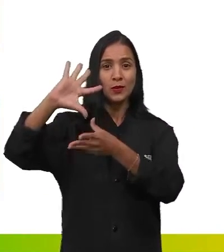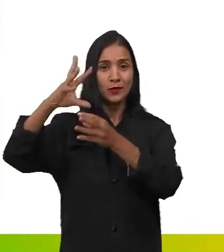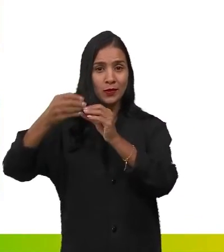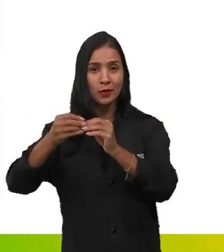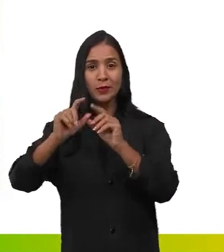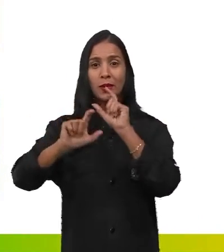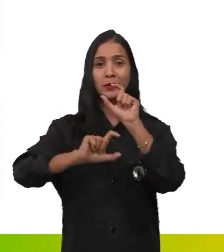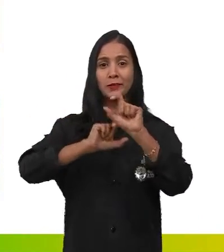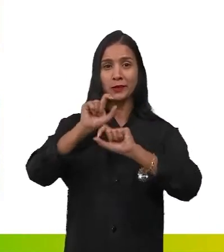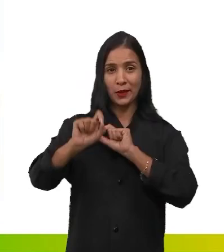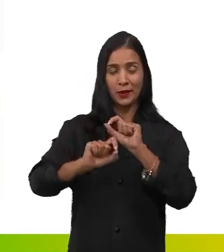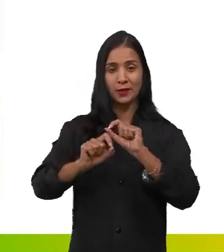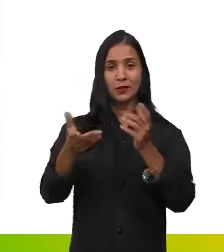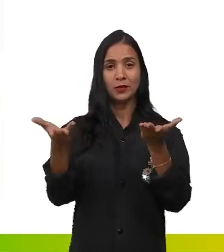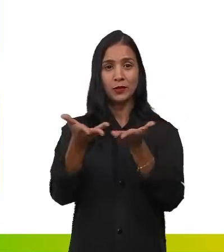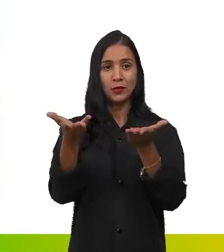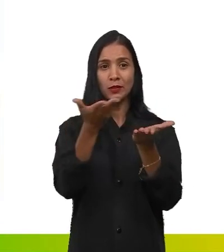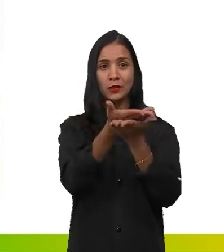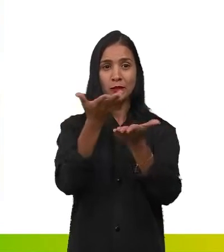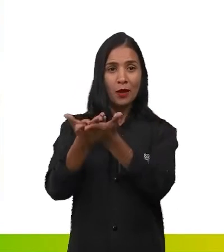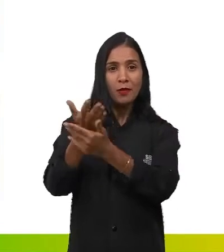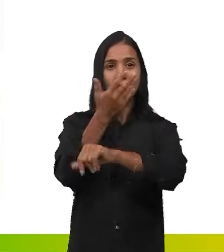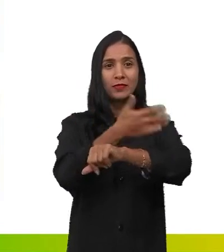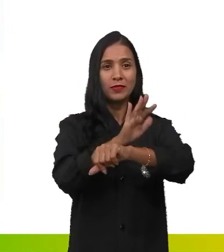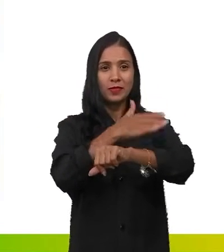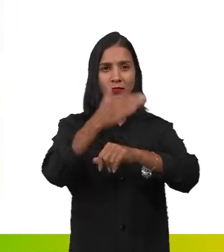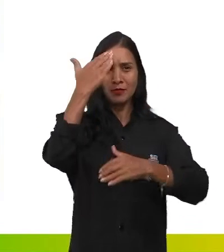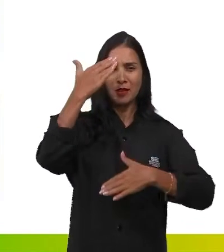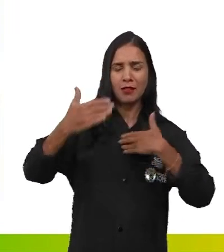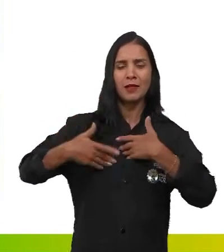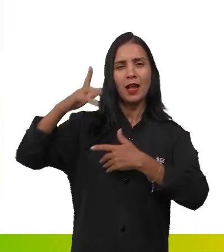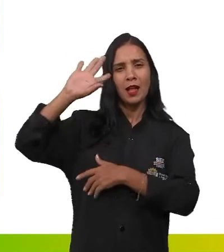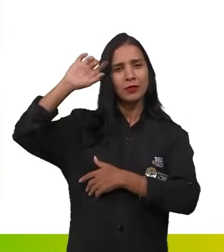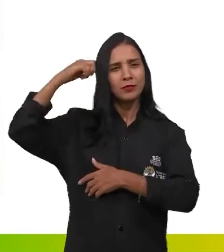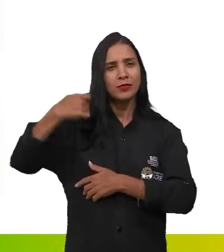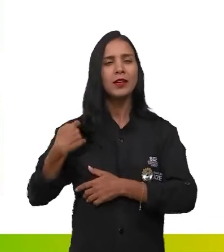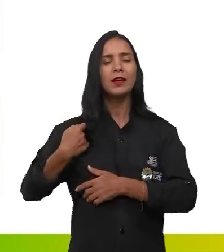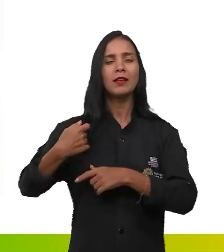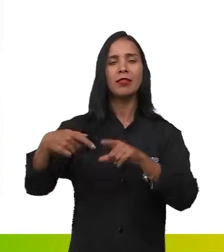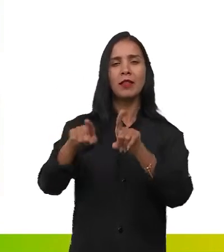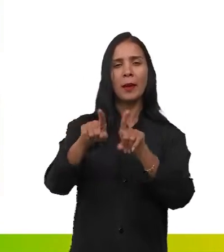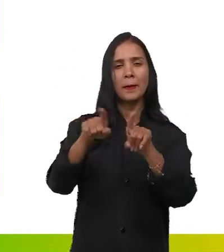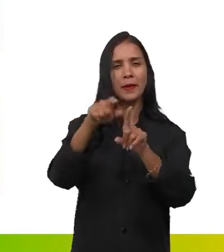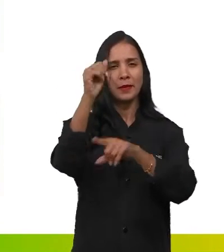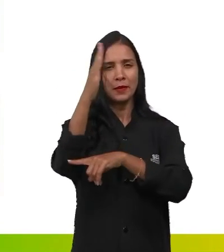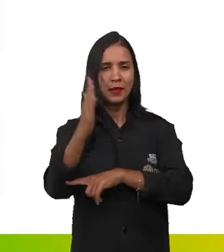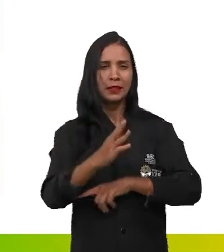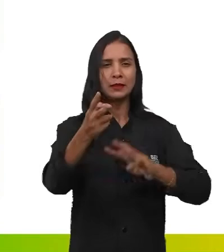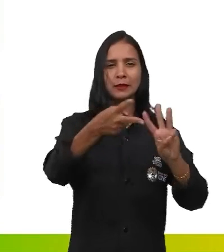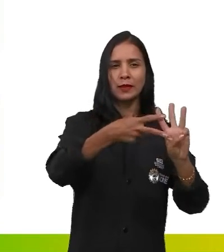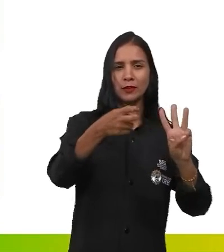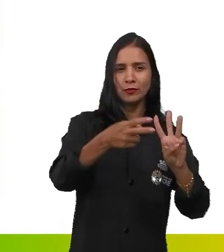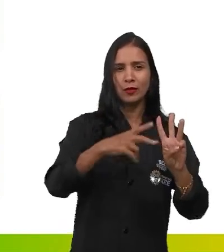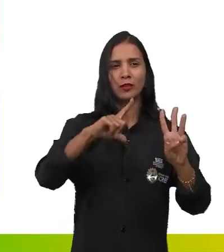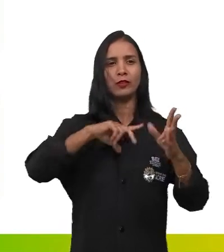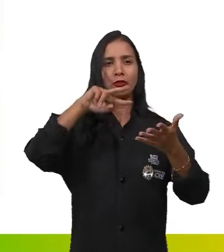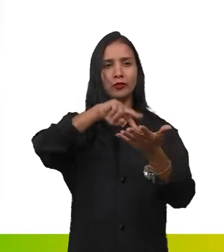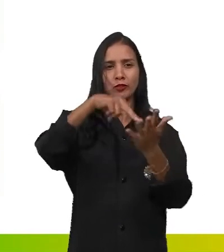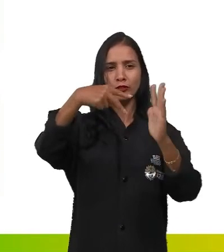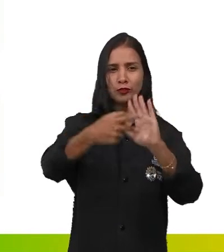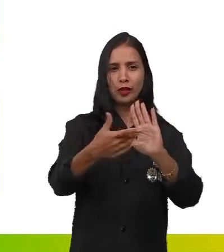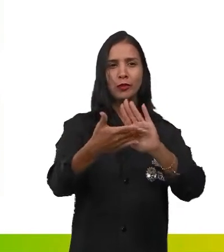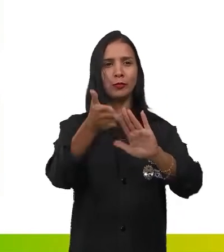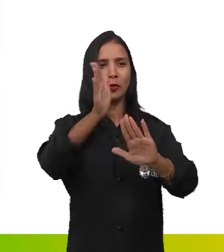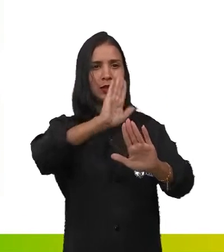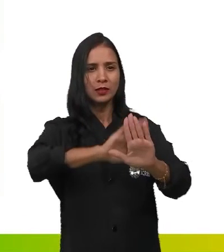práticas corporais africanas, afro-brasileiras e indígenas têm seu significado, está relacionado ali na expressão de memória, identidade,